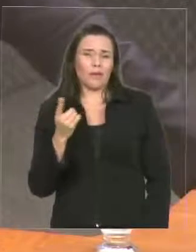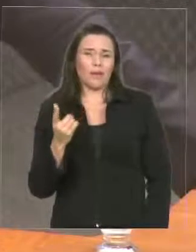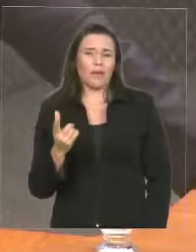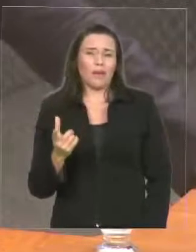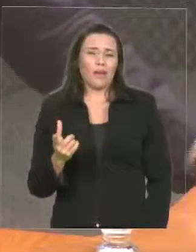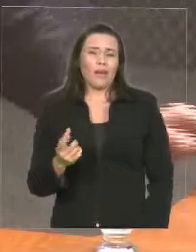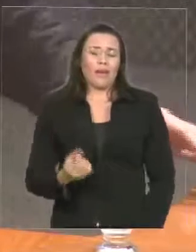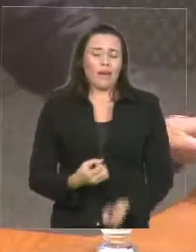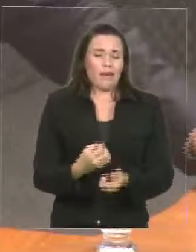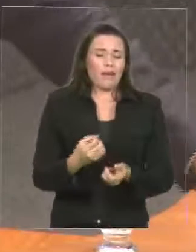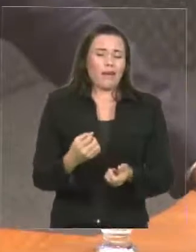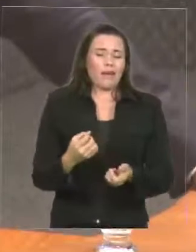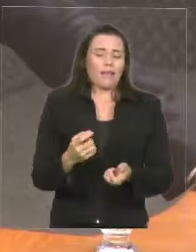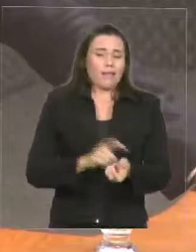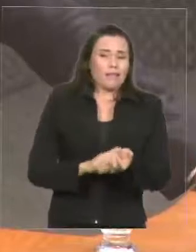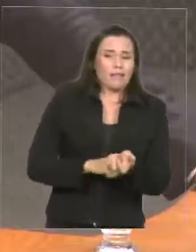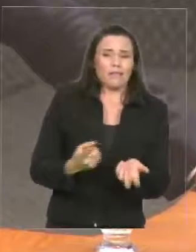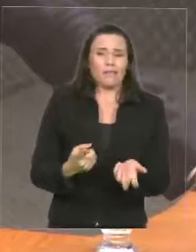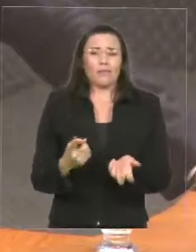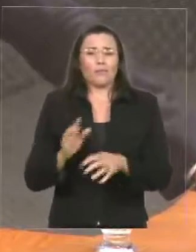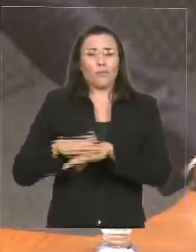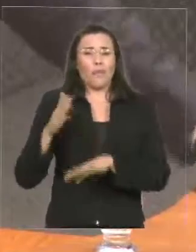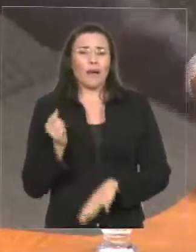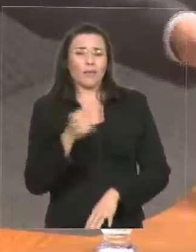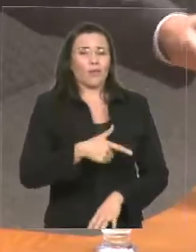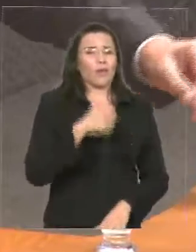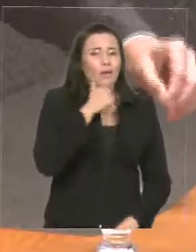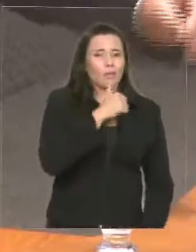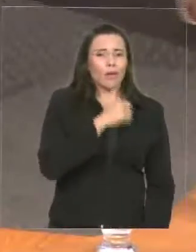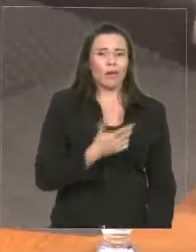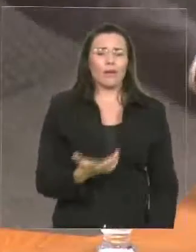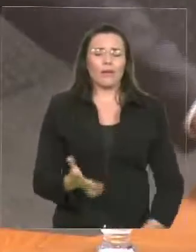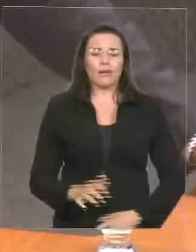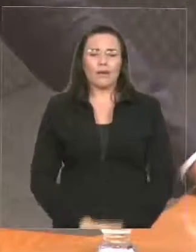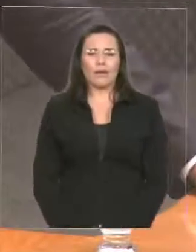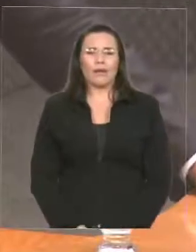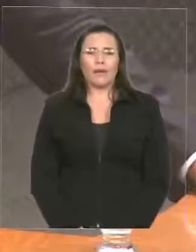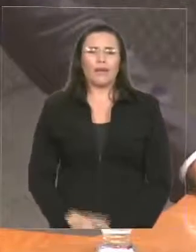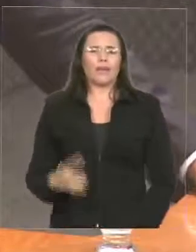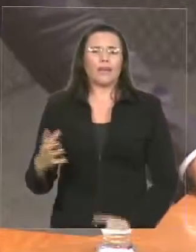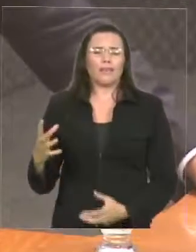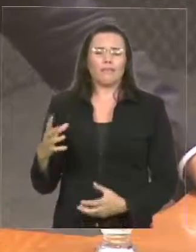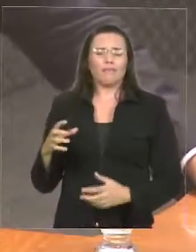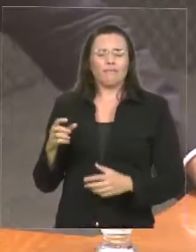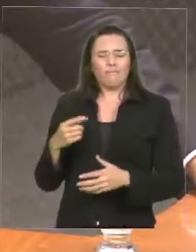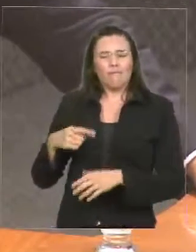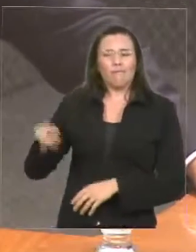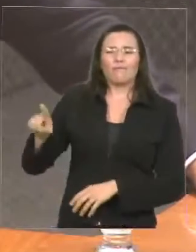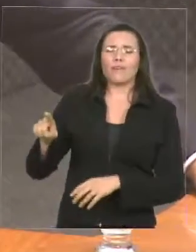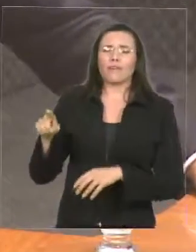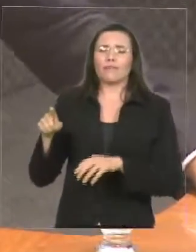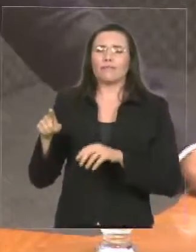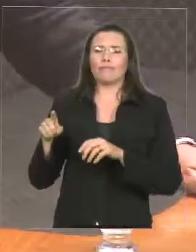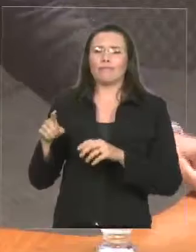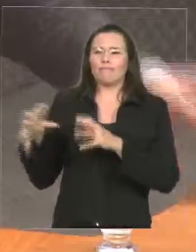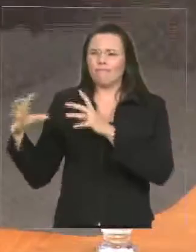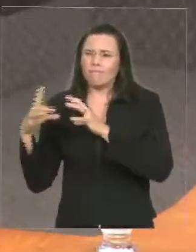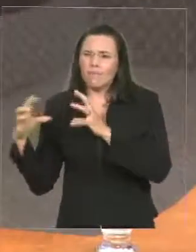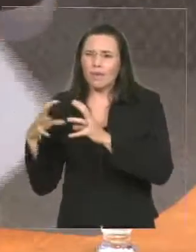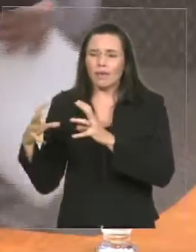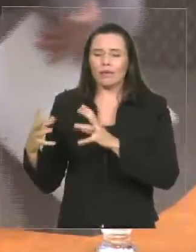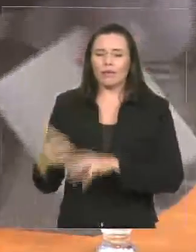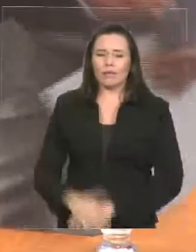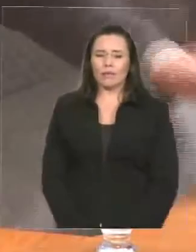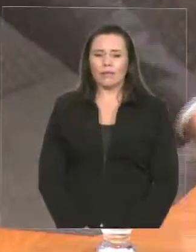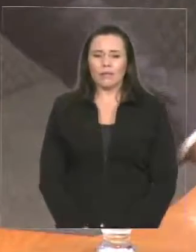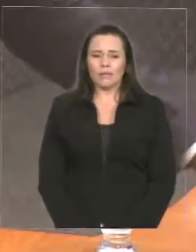Veja bem, a mulher ficava em casa e no seu aspecto de colonização, ela criou as primeiras e únicas